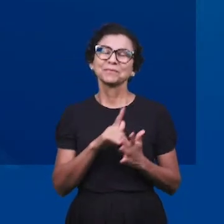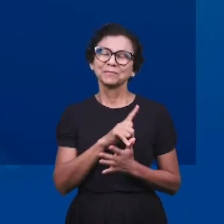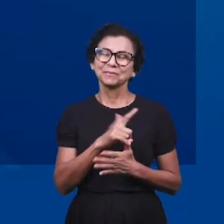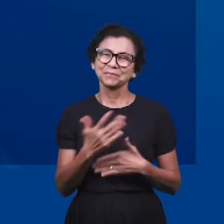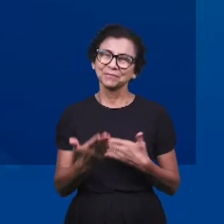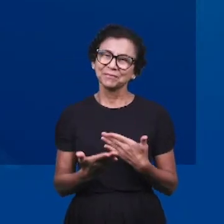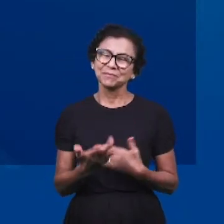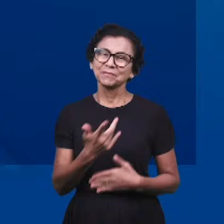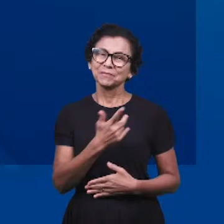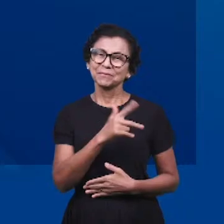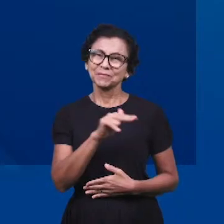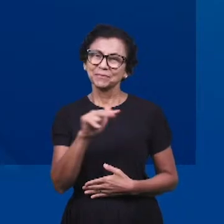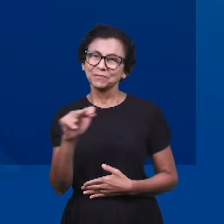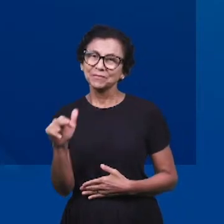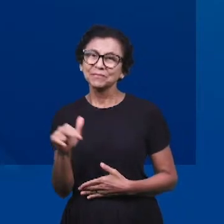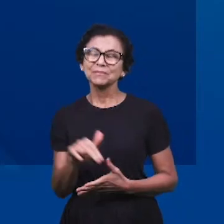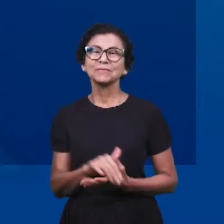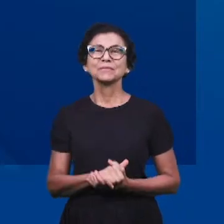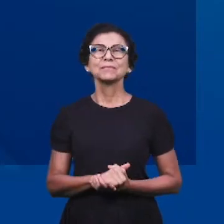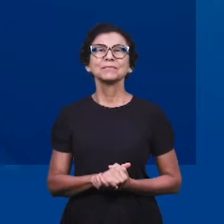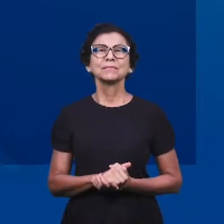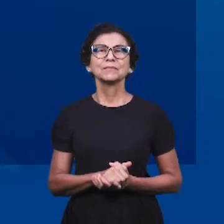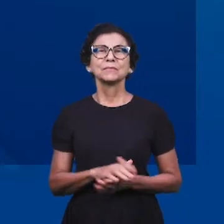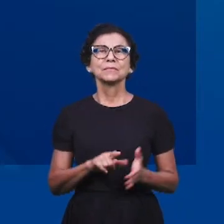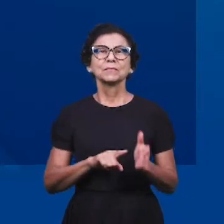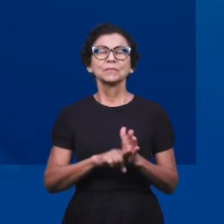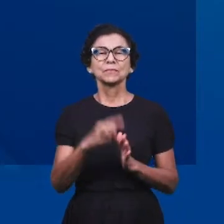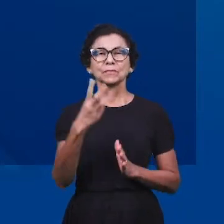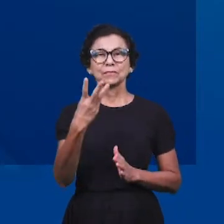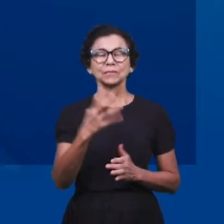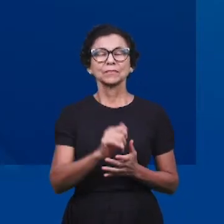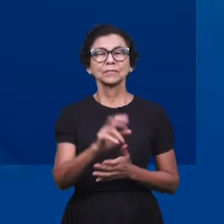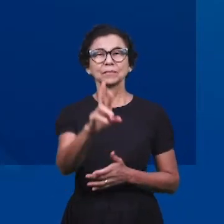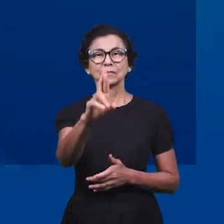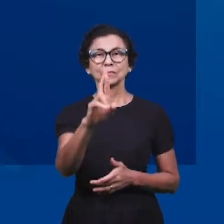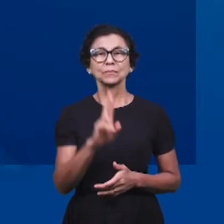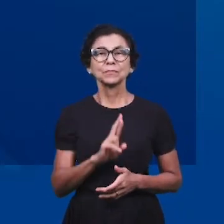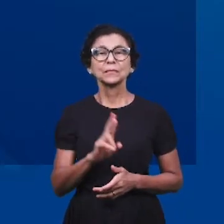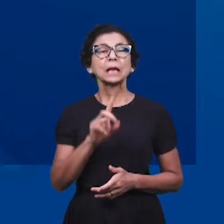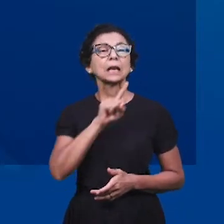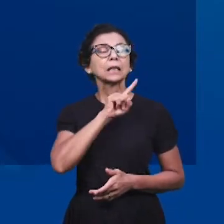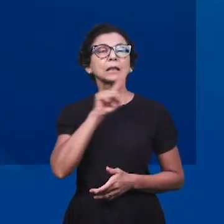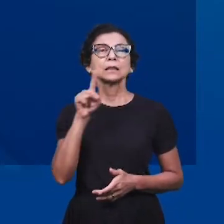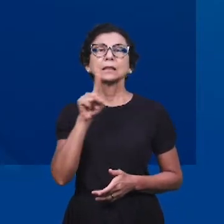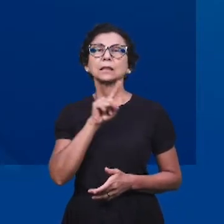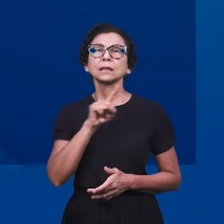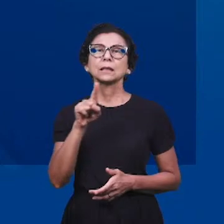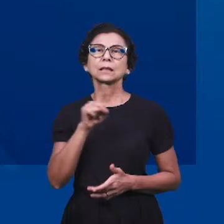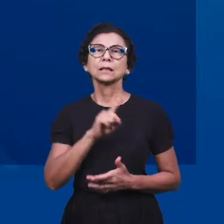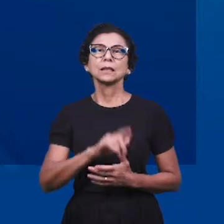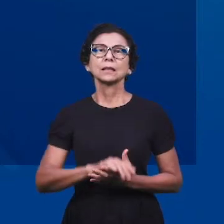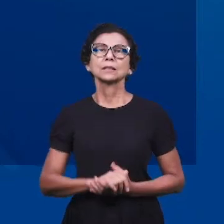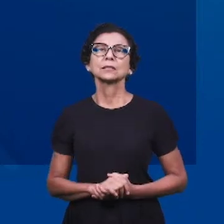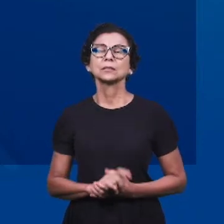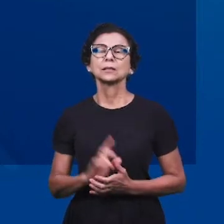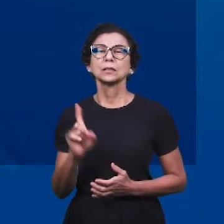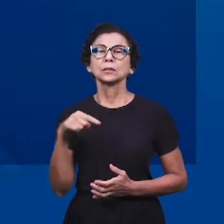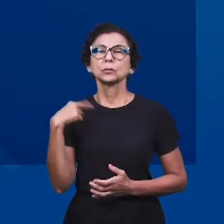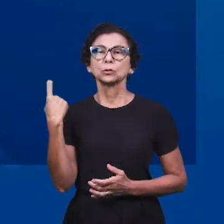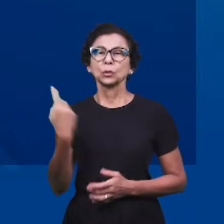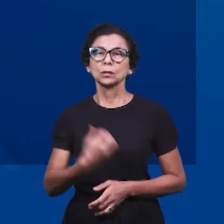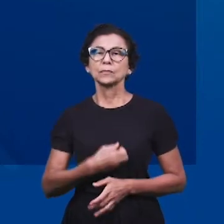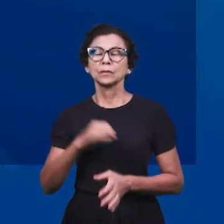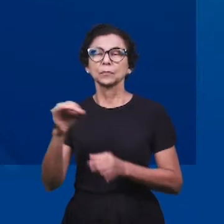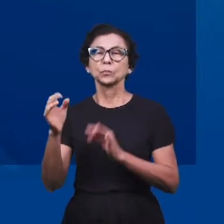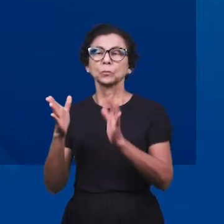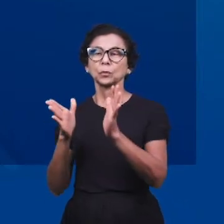A resposta da questão 3 é não, pois vivemos em uma obra